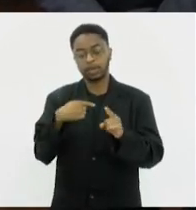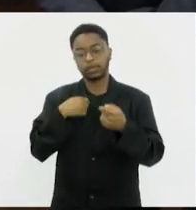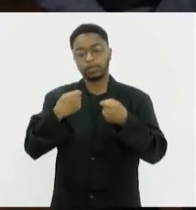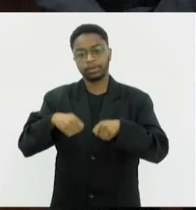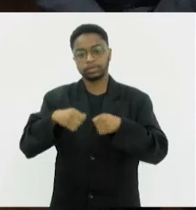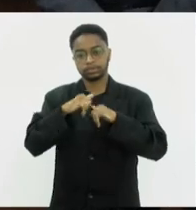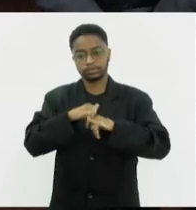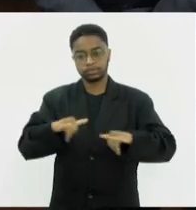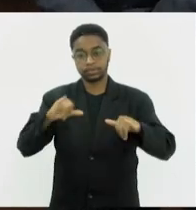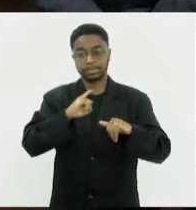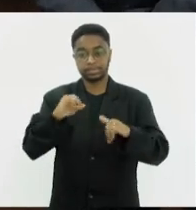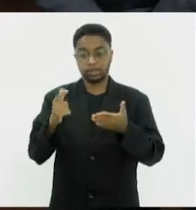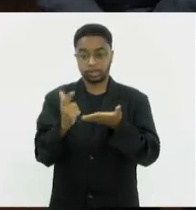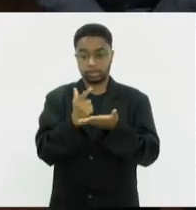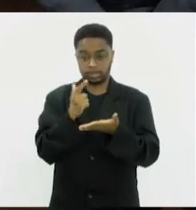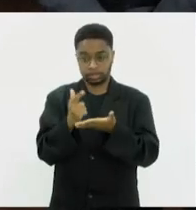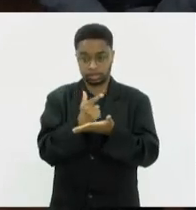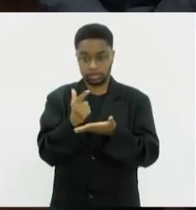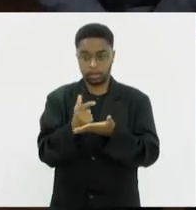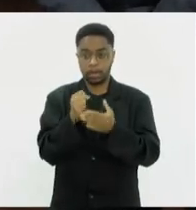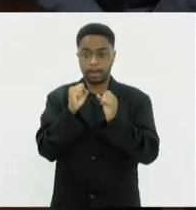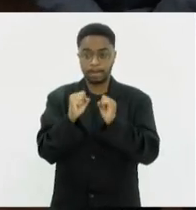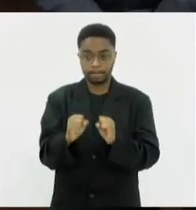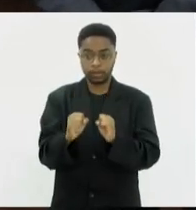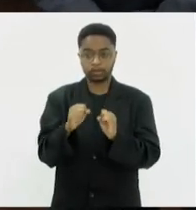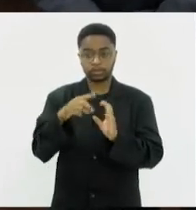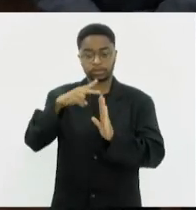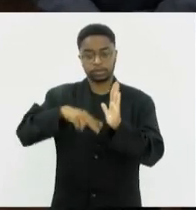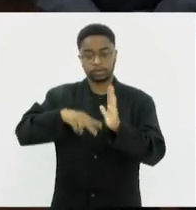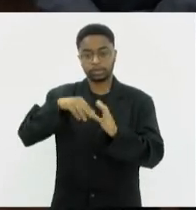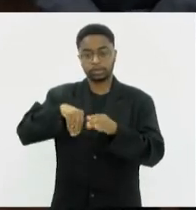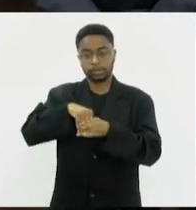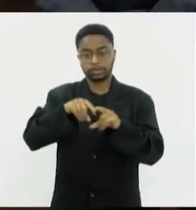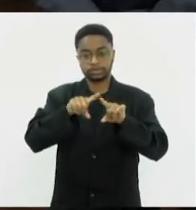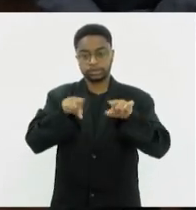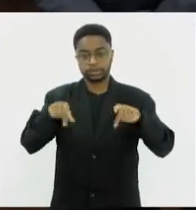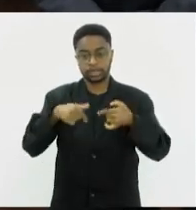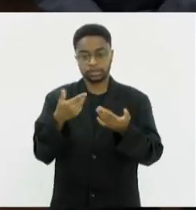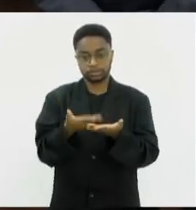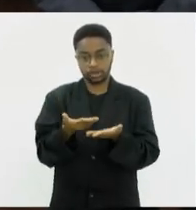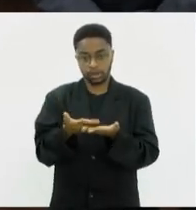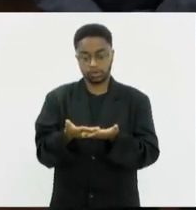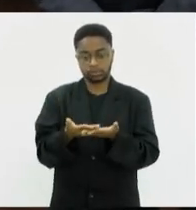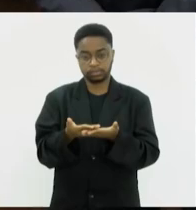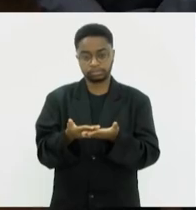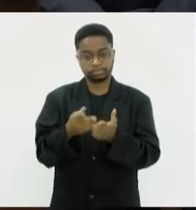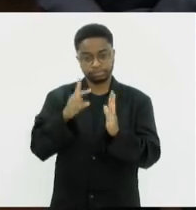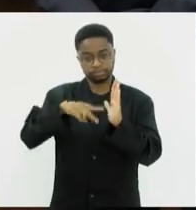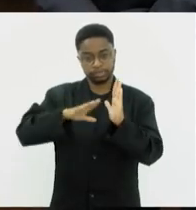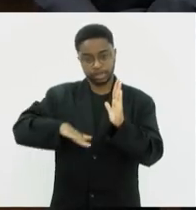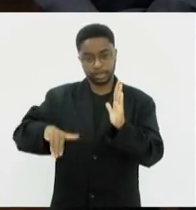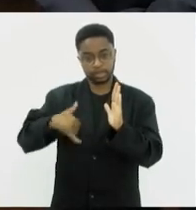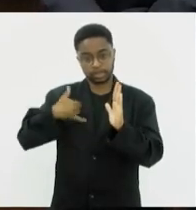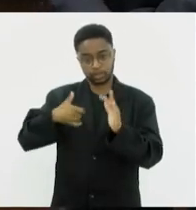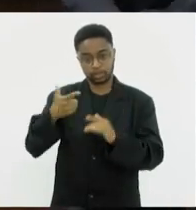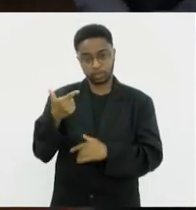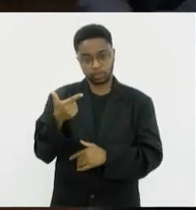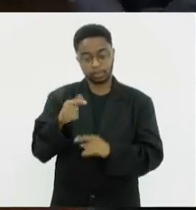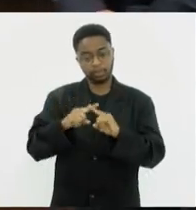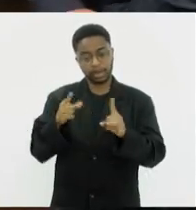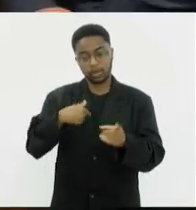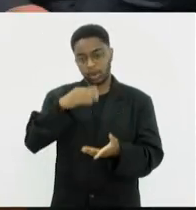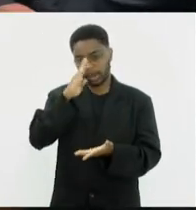que se esse livro ele pode ser lido na sala de aula para uma criança de 12 anos, acredito eu que ninguém aqui vai